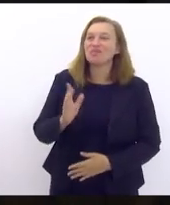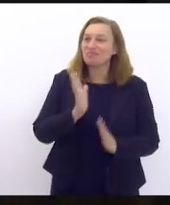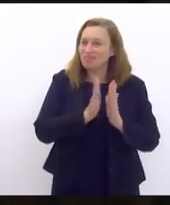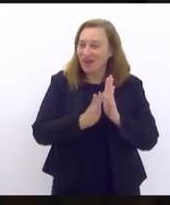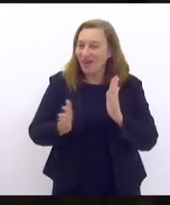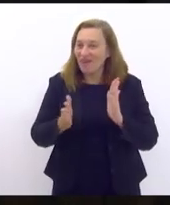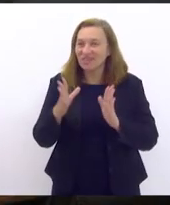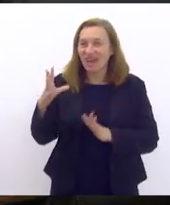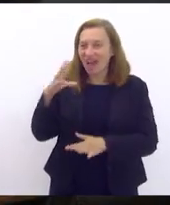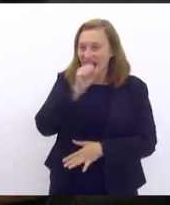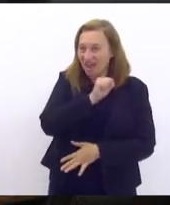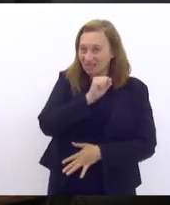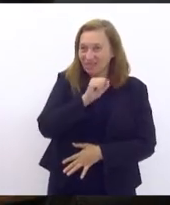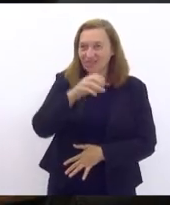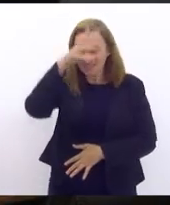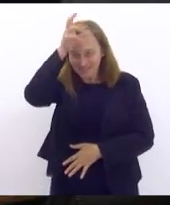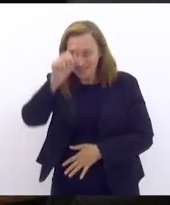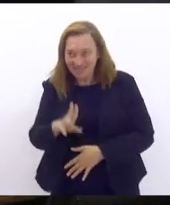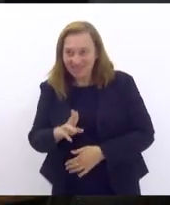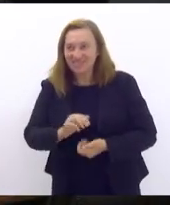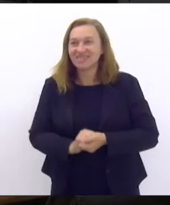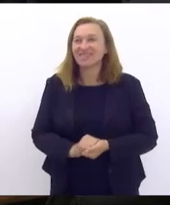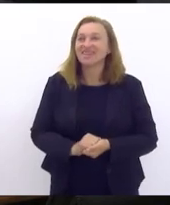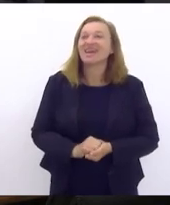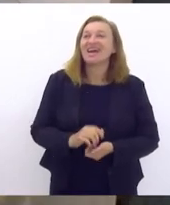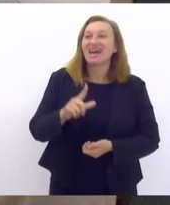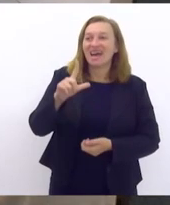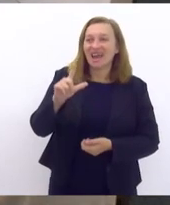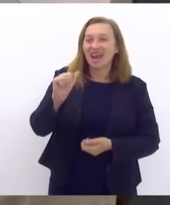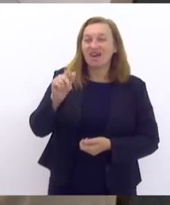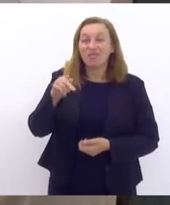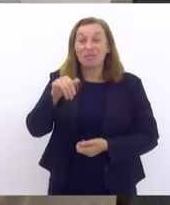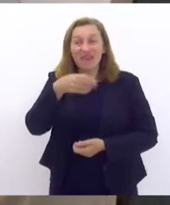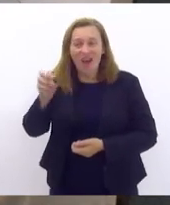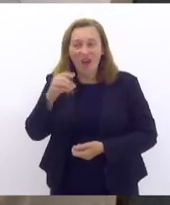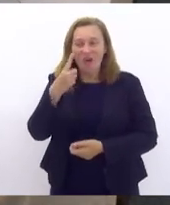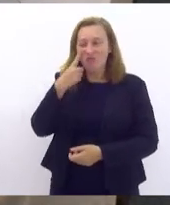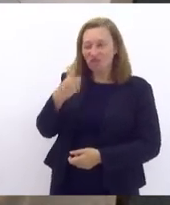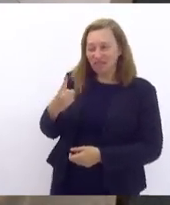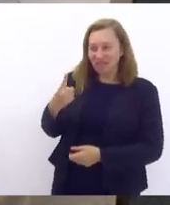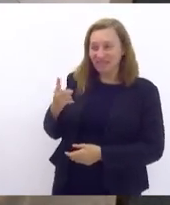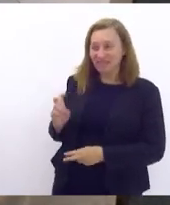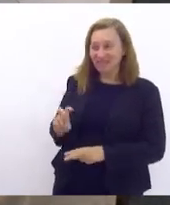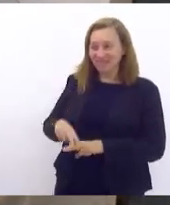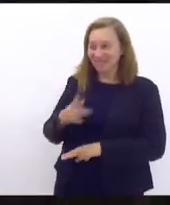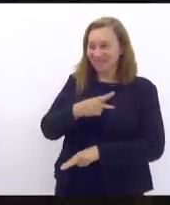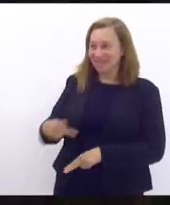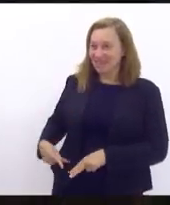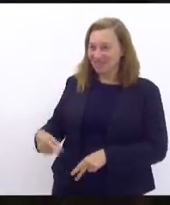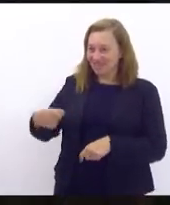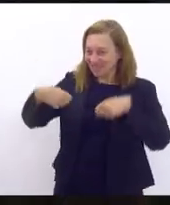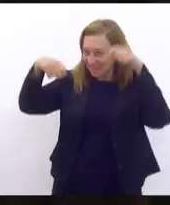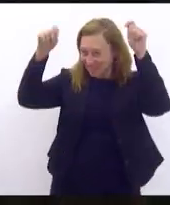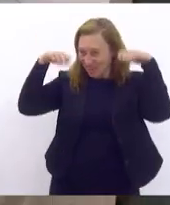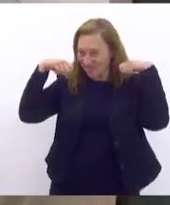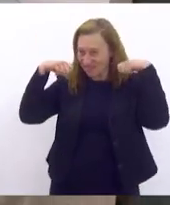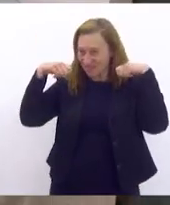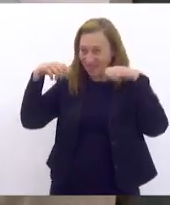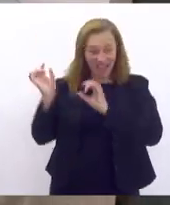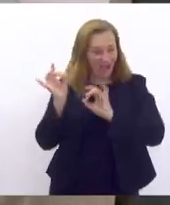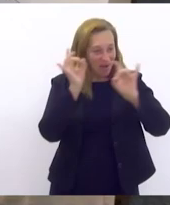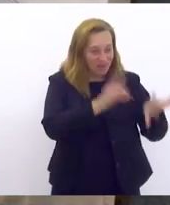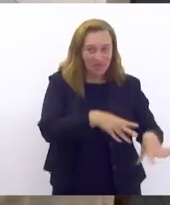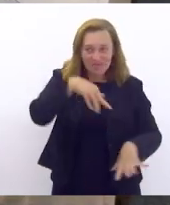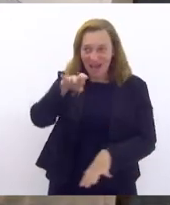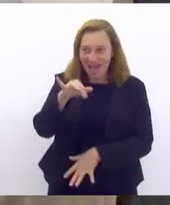ordem, muito rapidamente, a Ju. Se Lampião visse Vossa Excelência com esse chapéu, abandonaria Maria